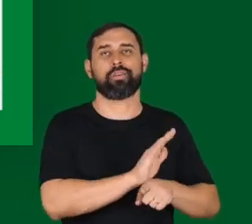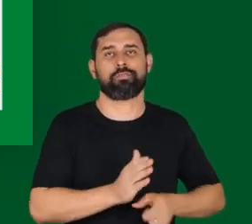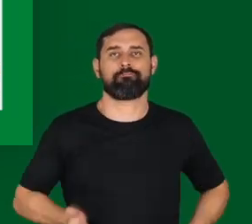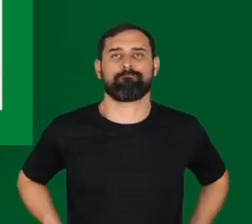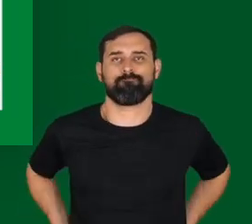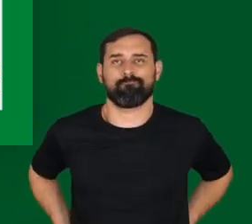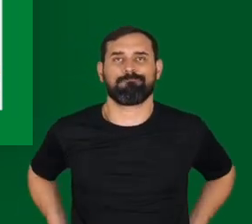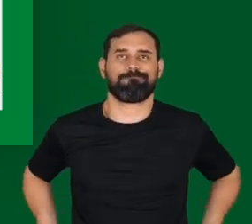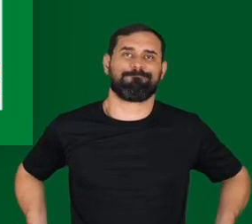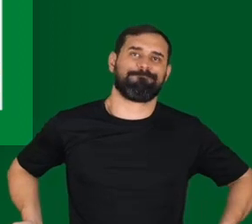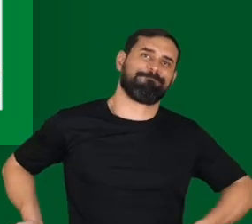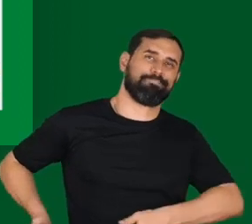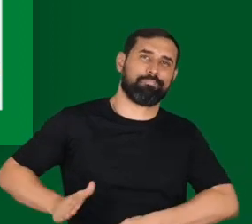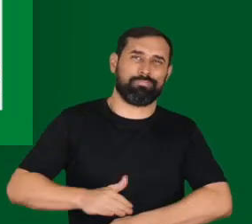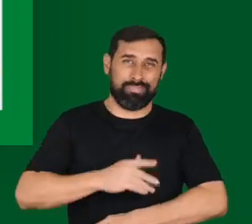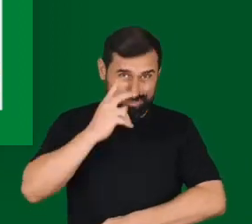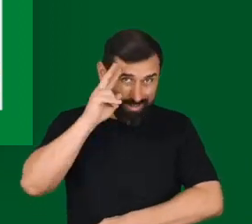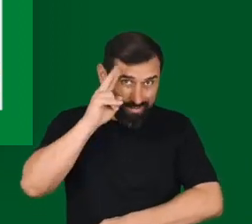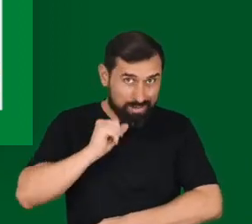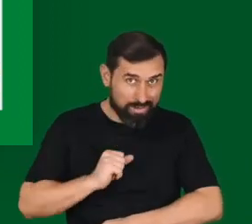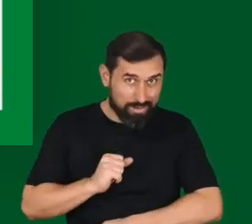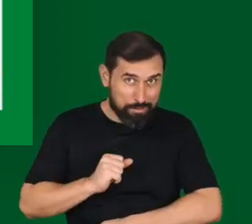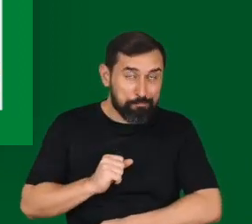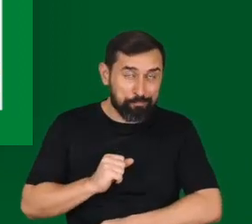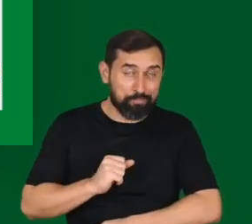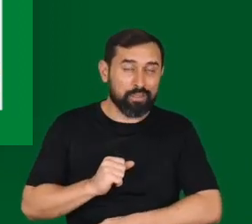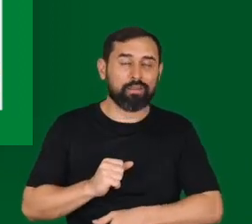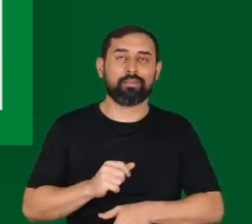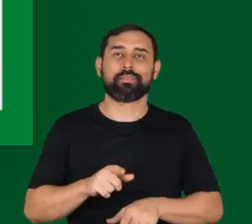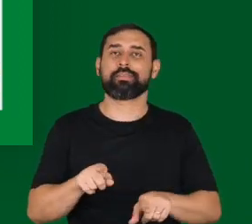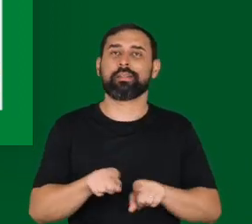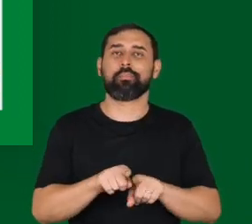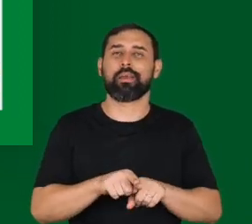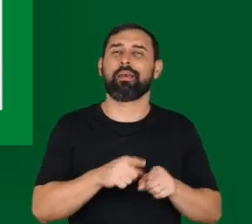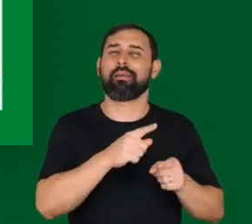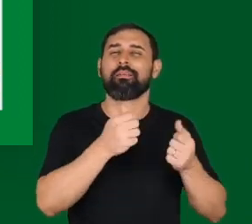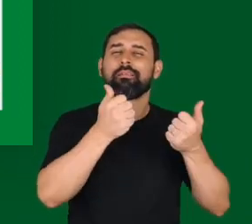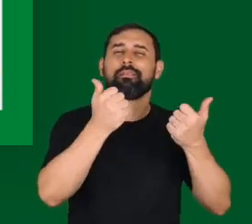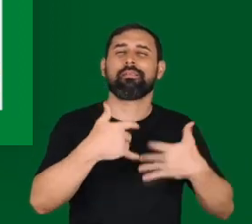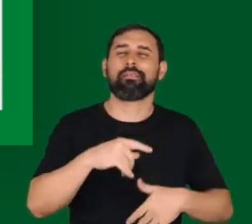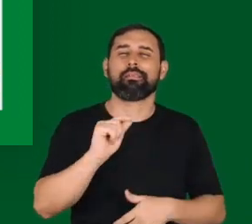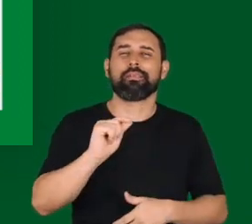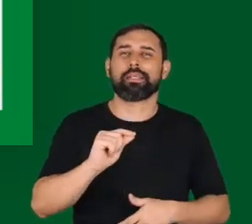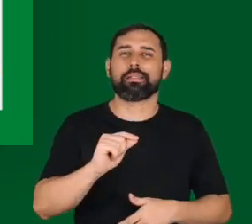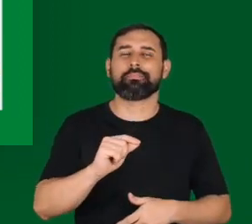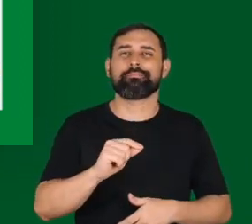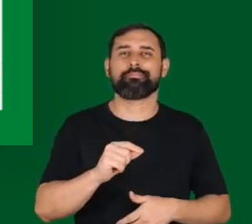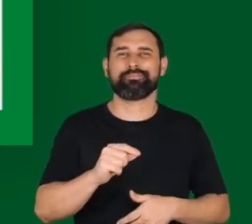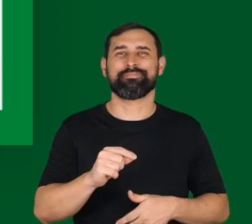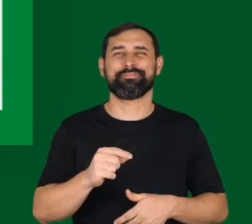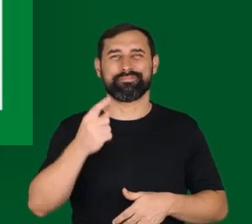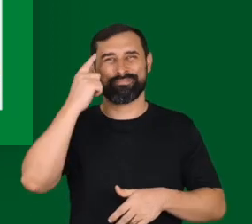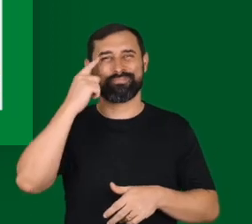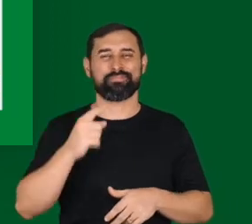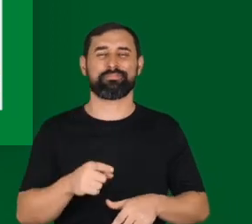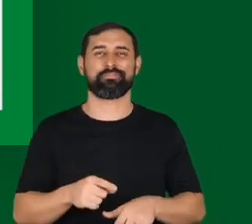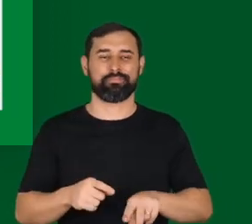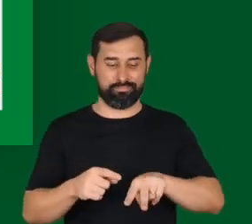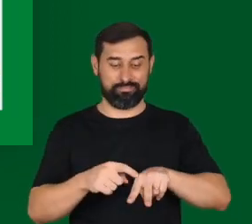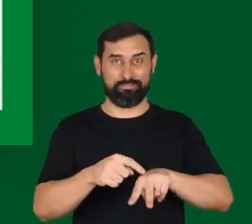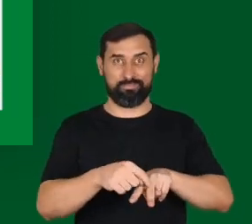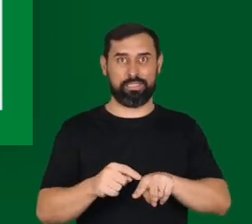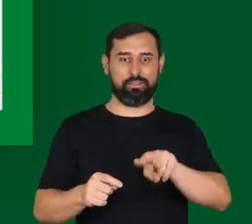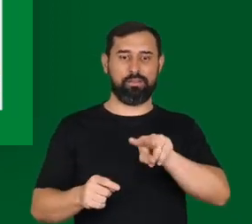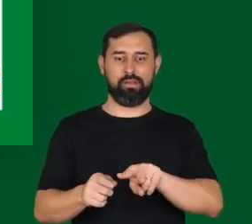ali, fechamento daquela pelve. Ali ele falou que ele tinha um desalinhamento da perna, né?